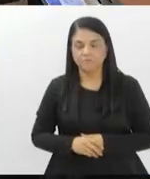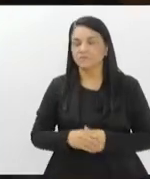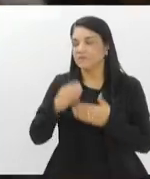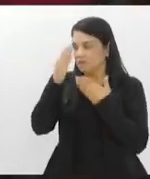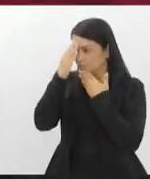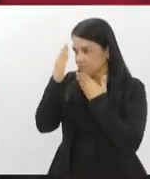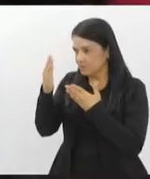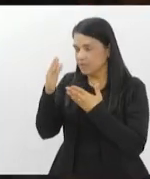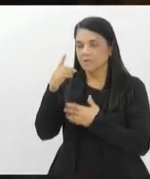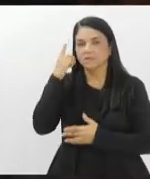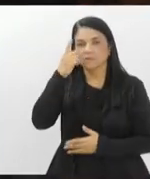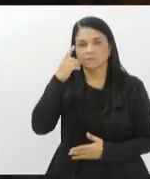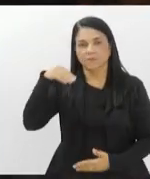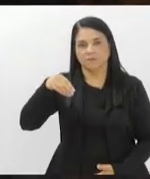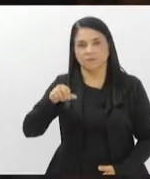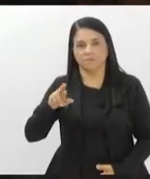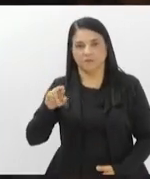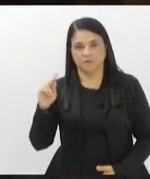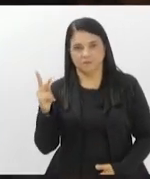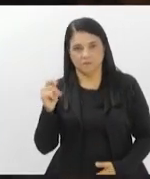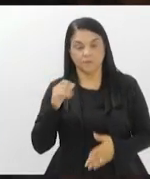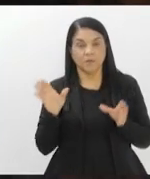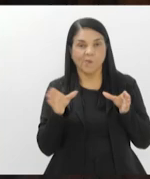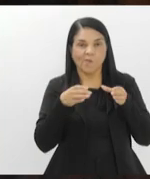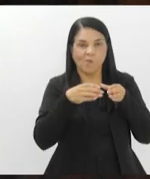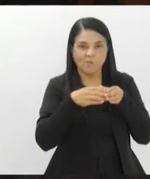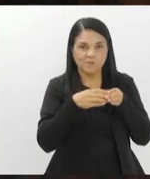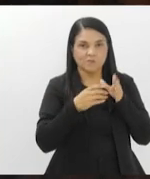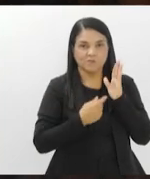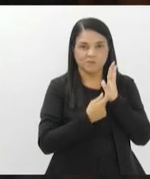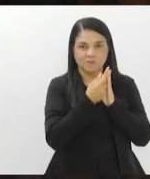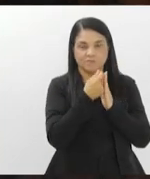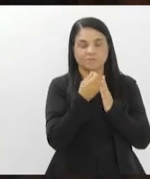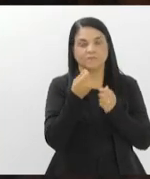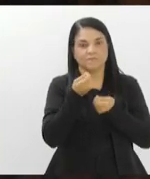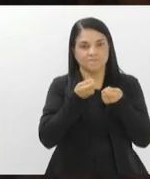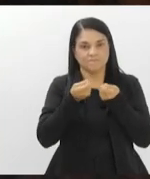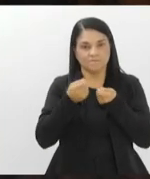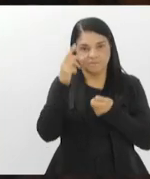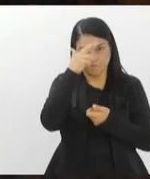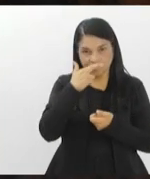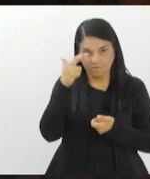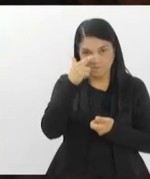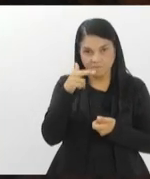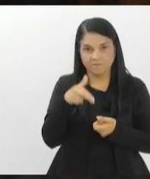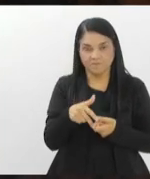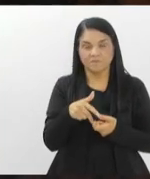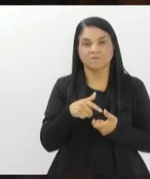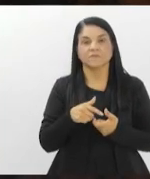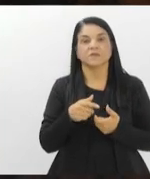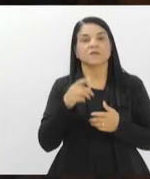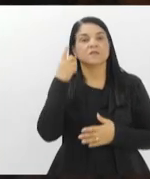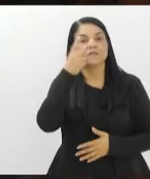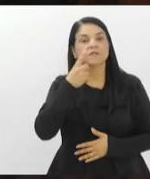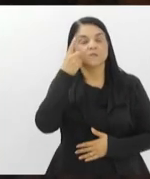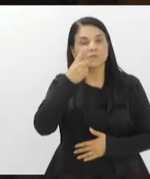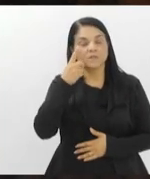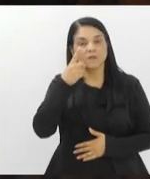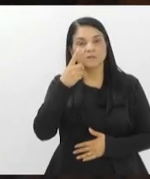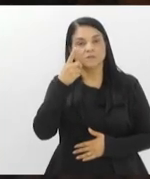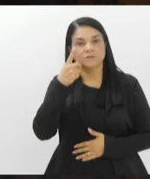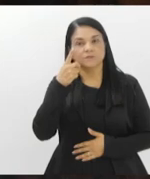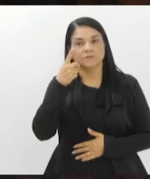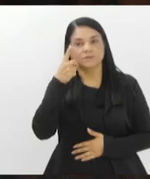Obrigada, deputada Marta Rocha. Pela Comissão de Orçamento, Fiscalização Financeira e Controle, deputado